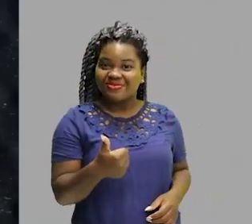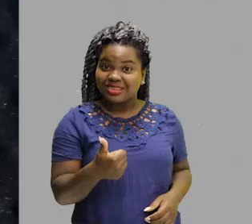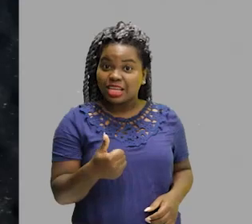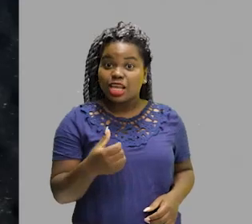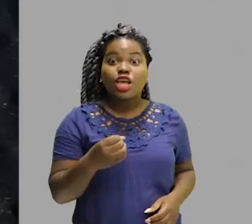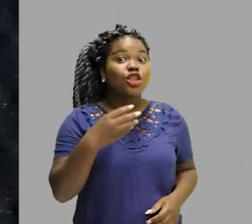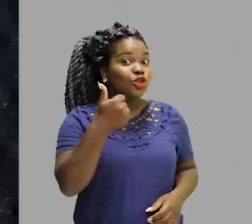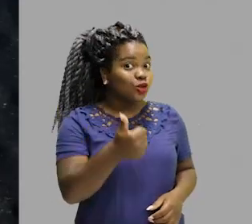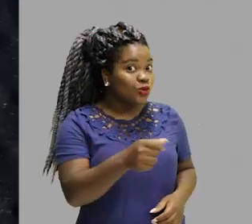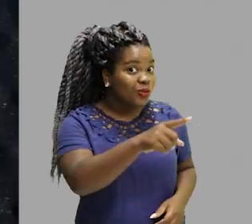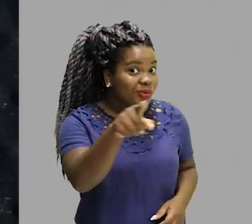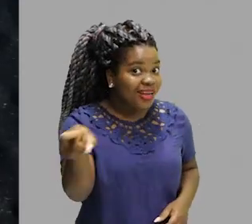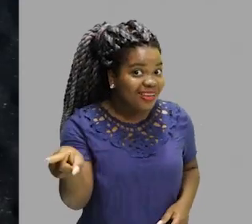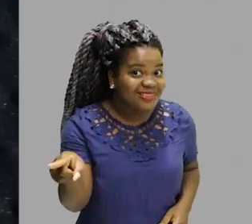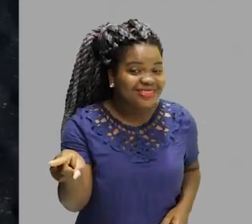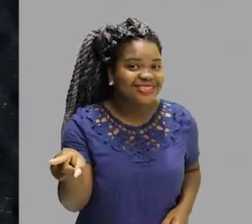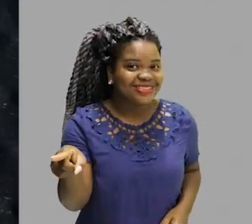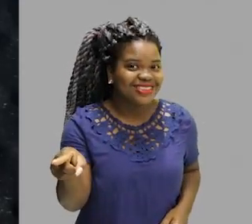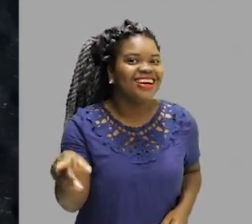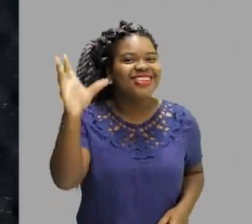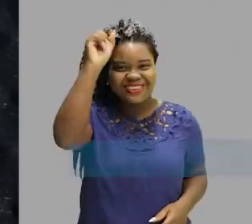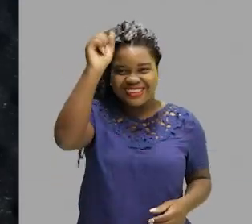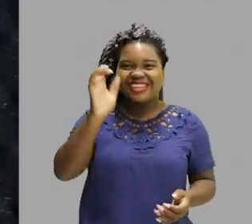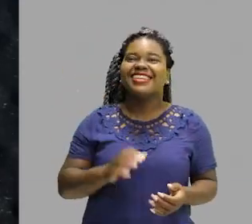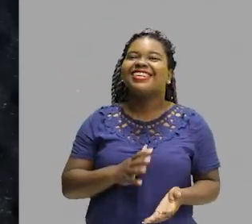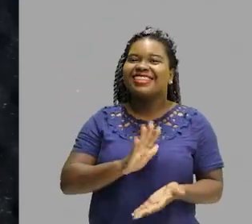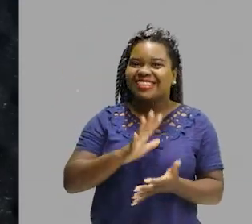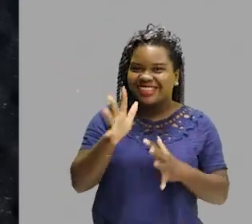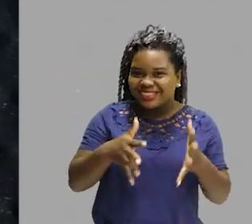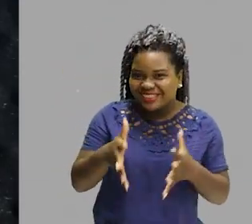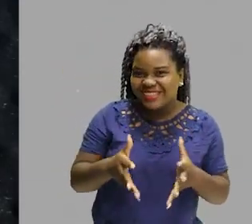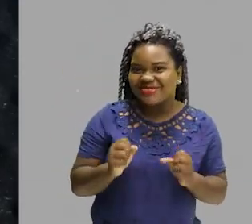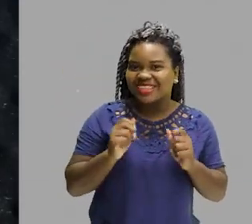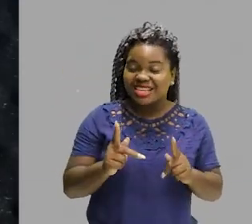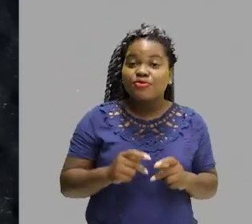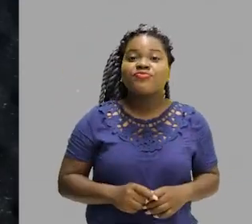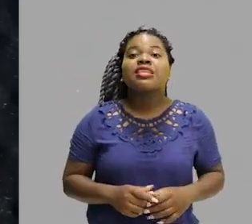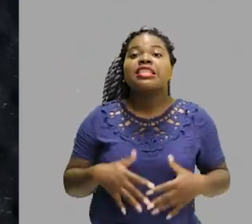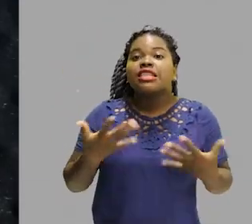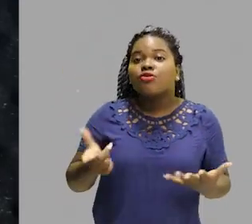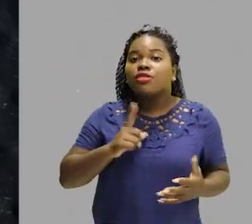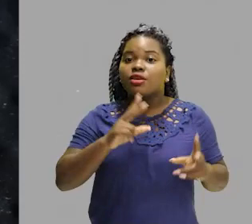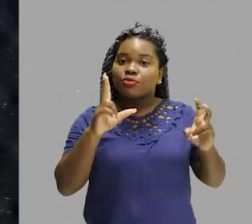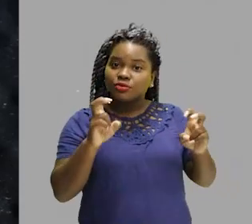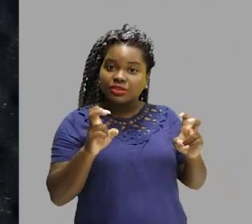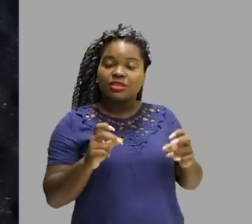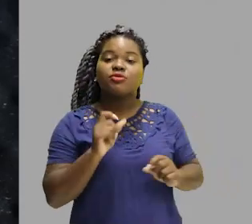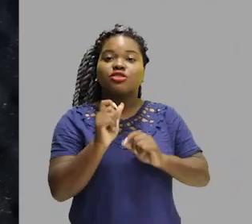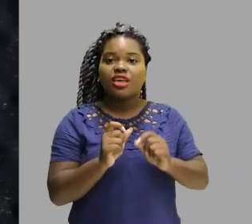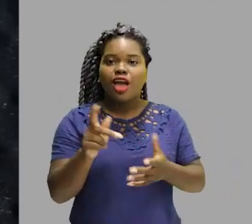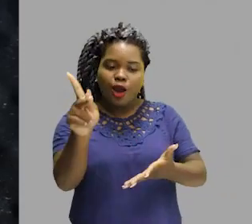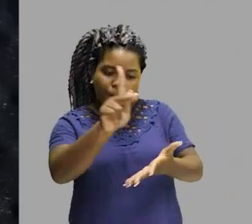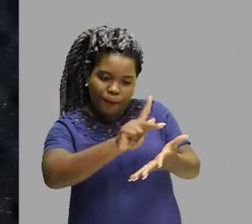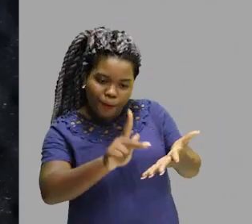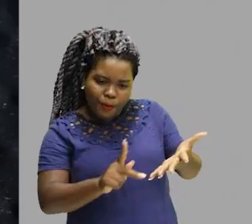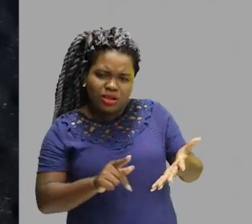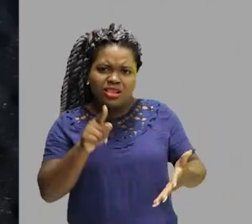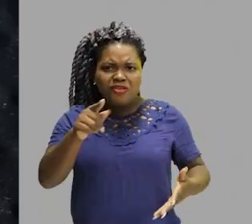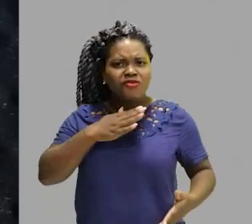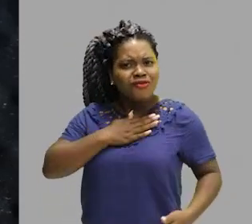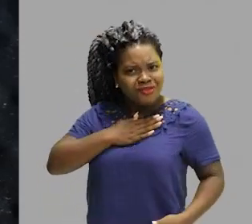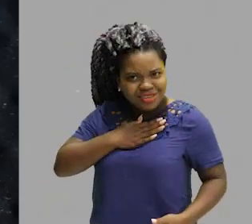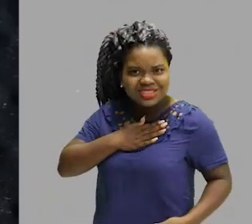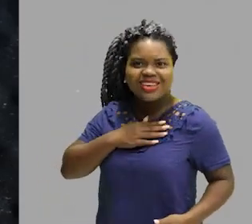Mas tudo bem com vocês? Ah, mas estou aprendendo, tá? Bom, hoje nós vamos falar de poesia. Você gosta de poesia? Você sabe o que